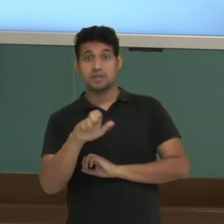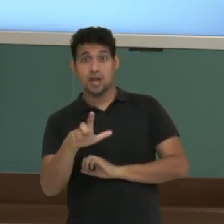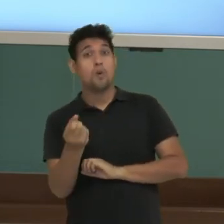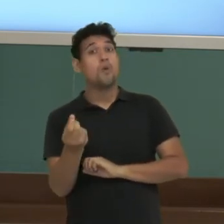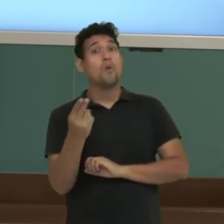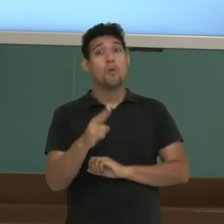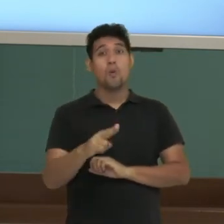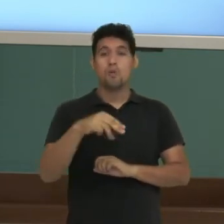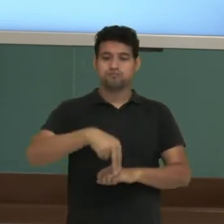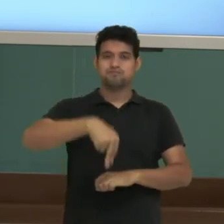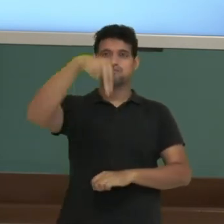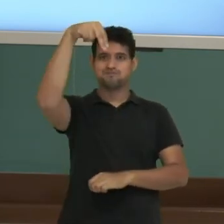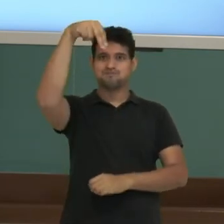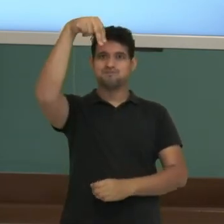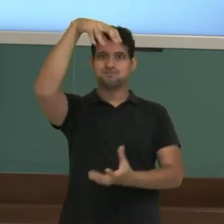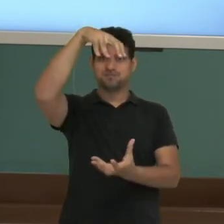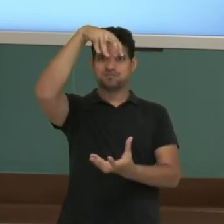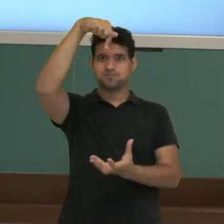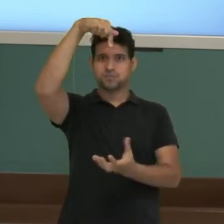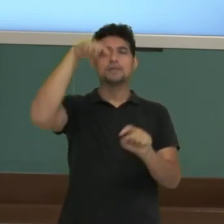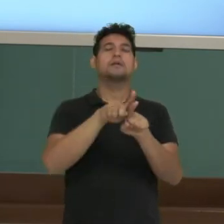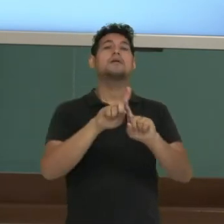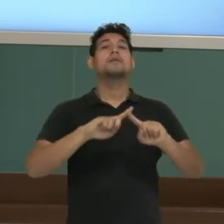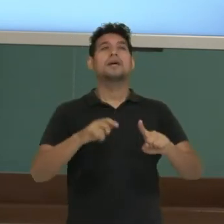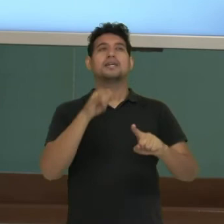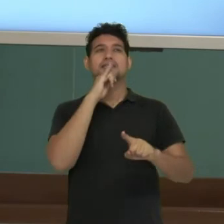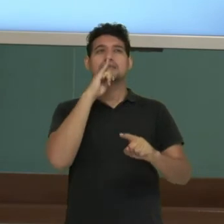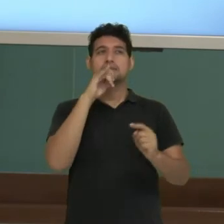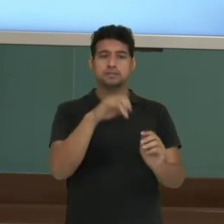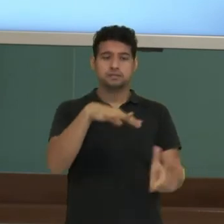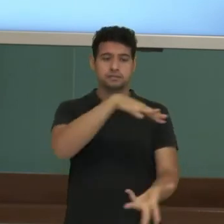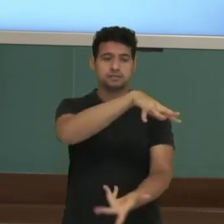Norte, a região do Polo Norte. E aí, a partir do Polo Norte ser